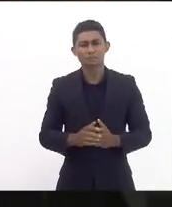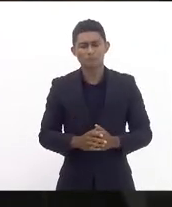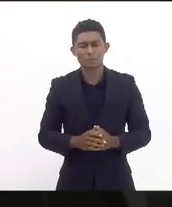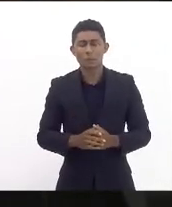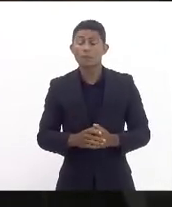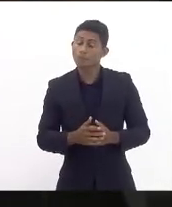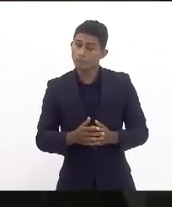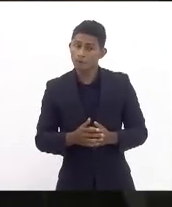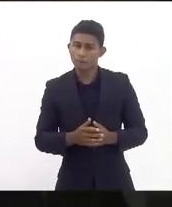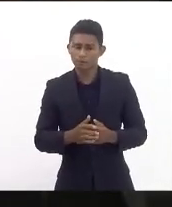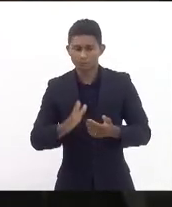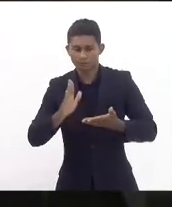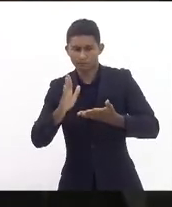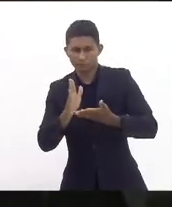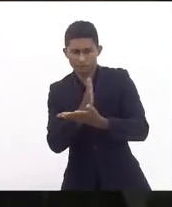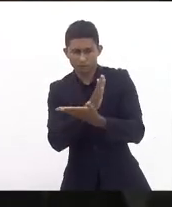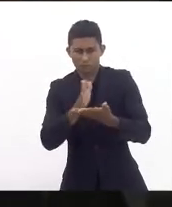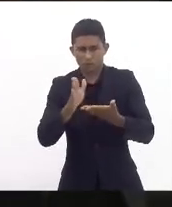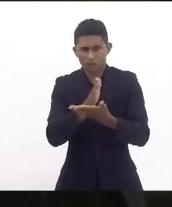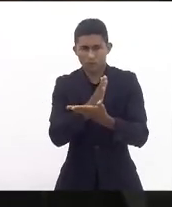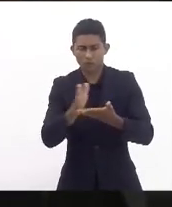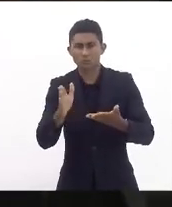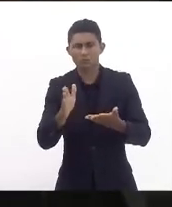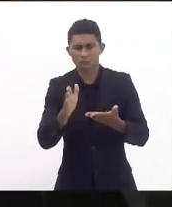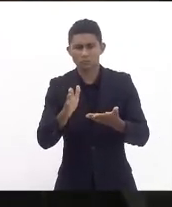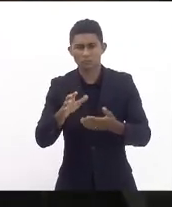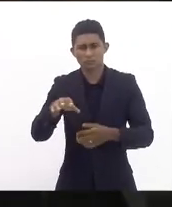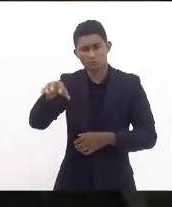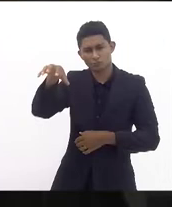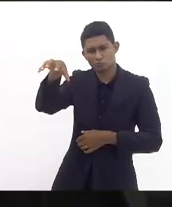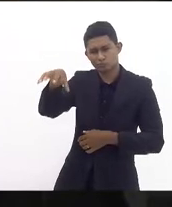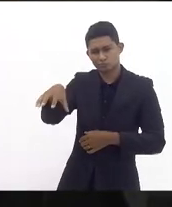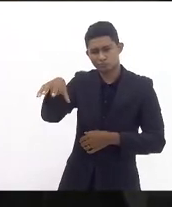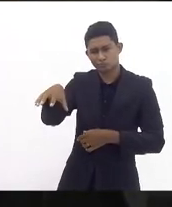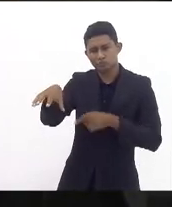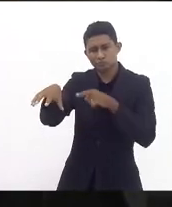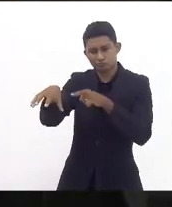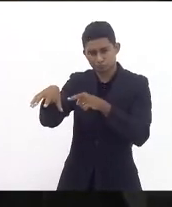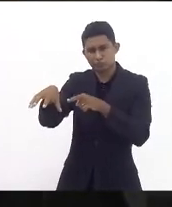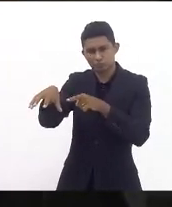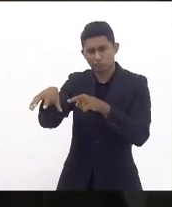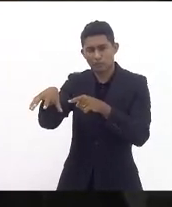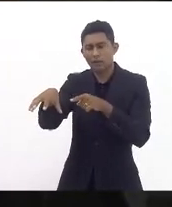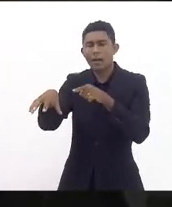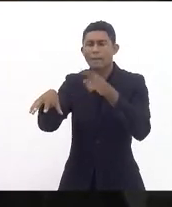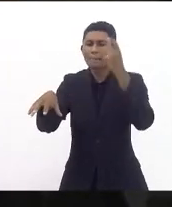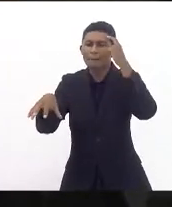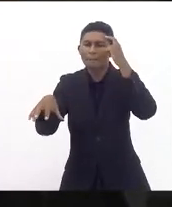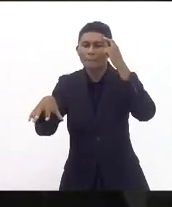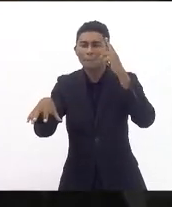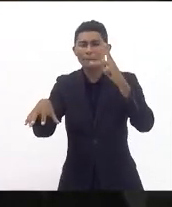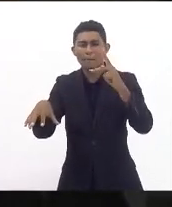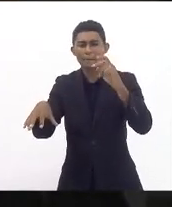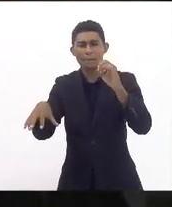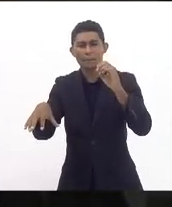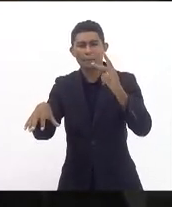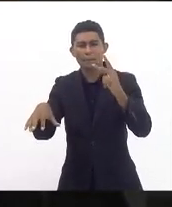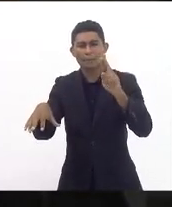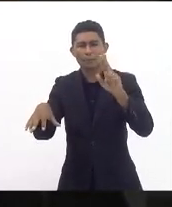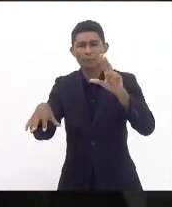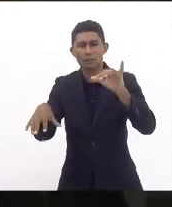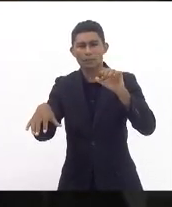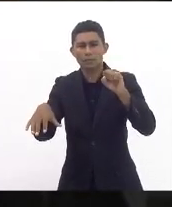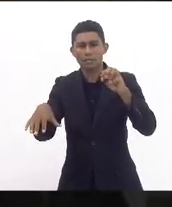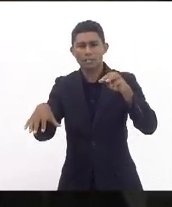aqueles que pluga não purgon o por um populismo um radical de